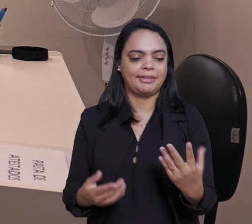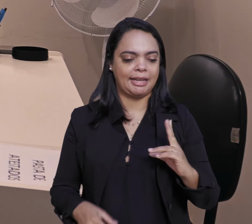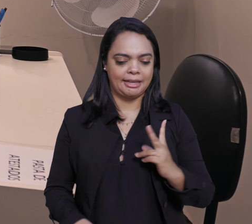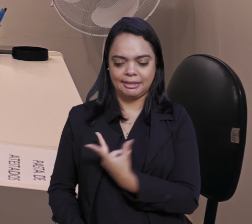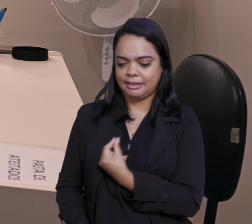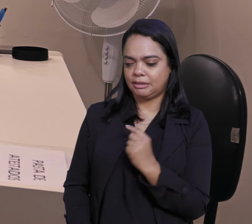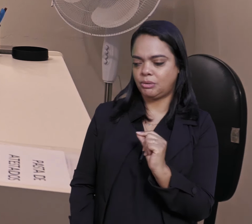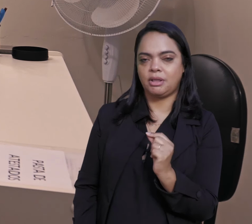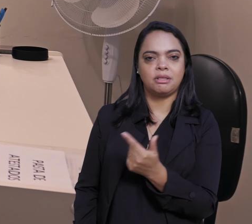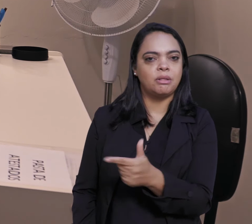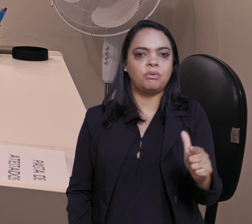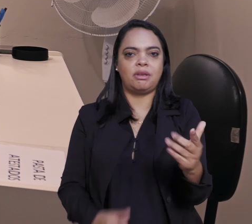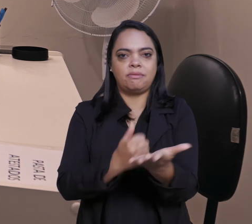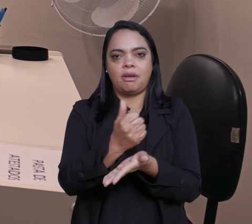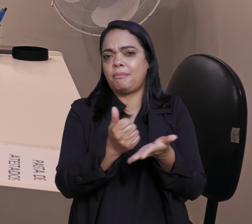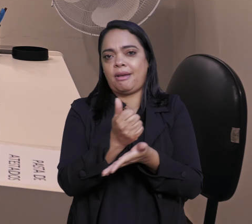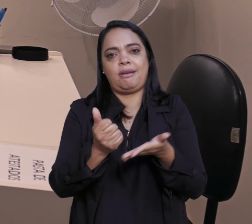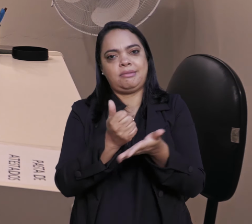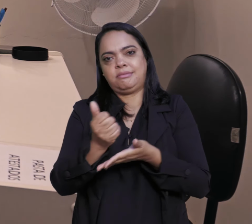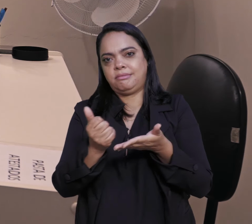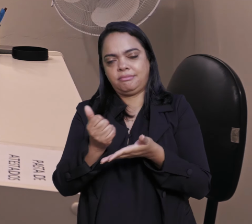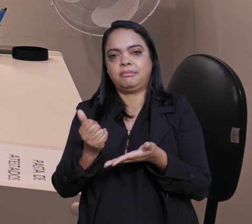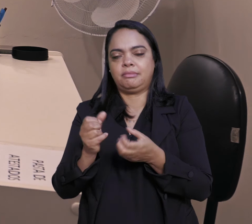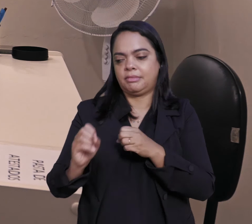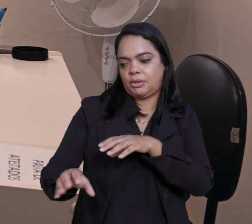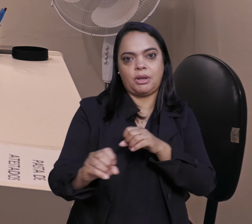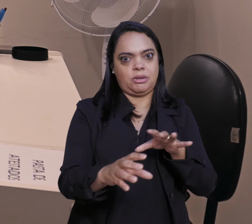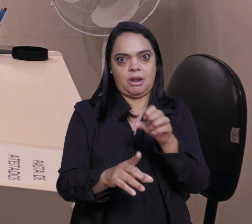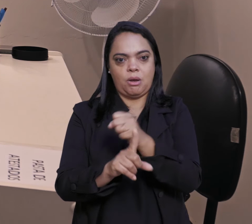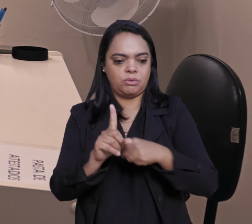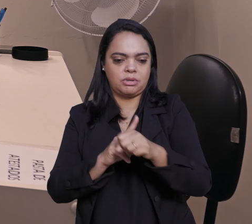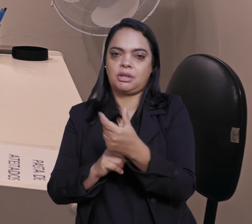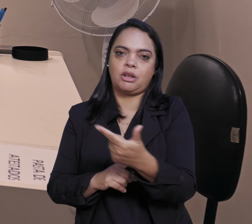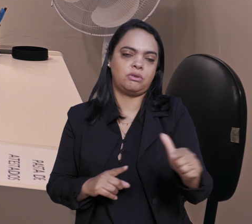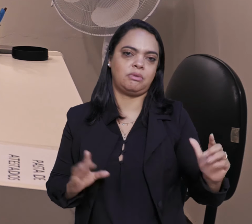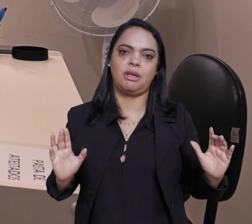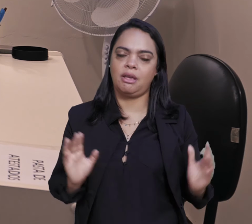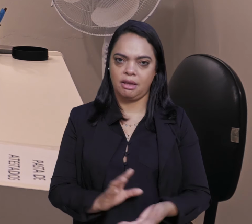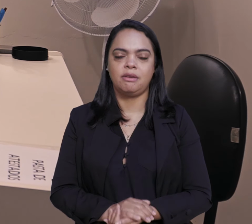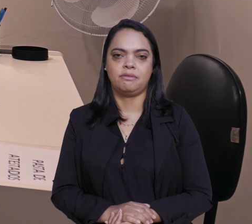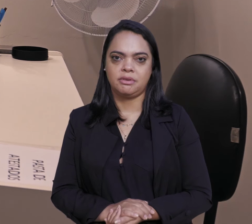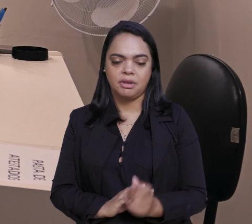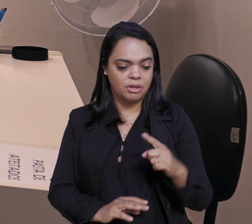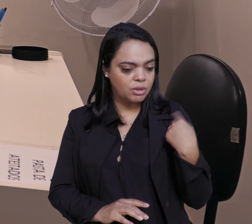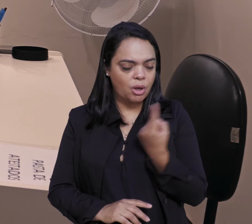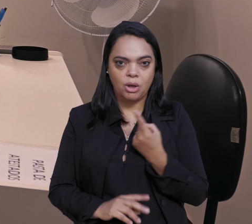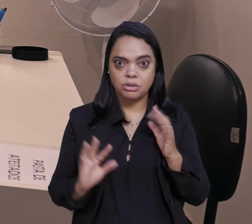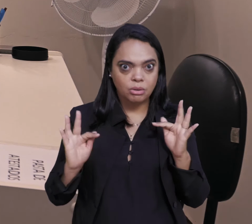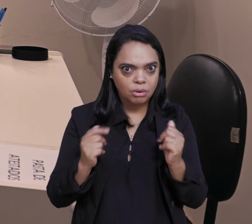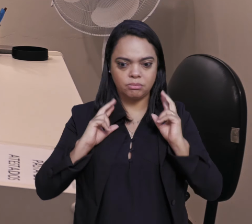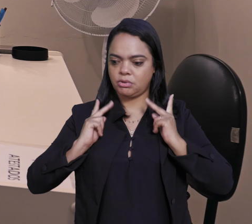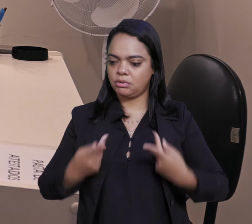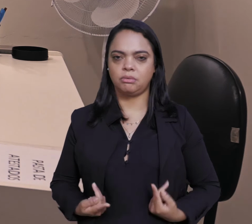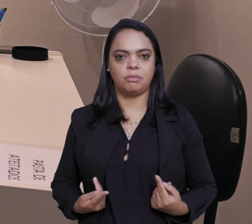né, tido essa base educacional primordial, que é, né, nós todos somos seres humanos e nós